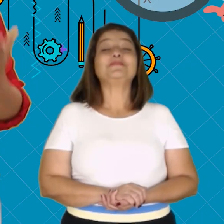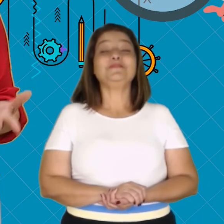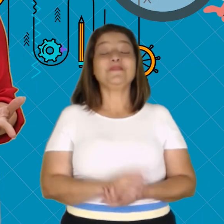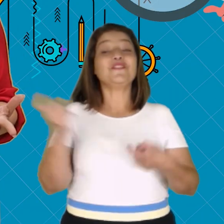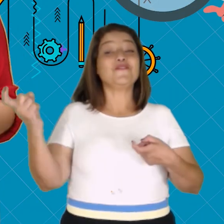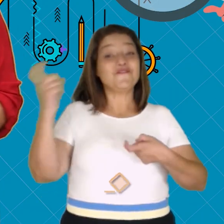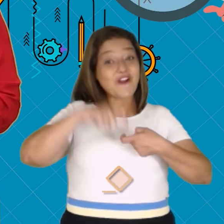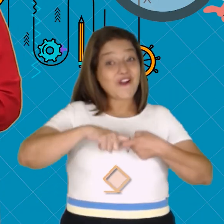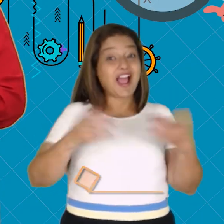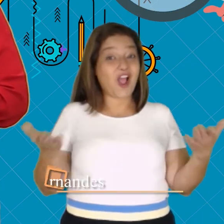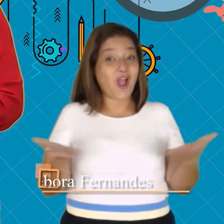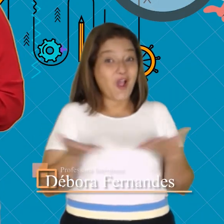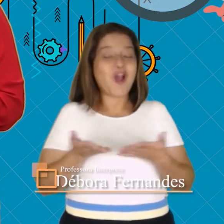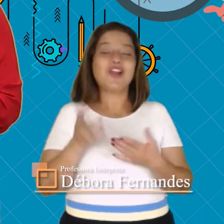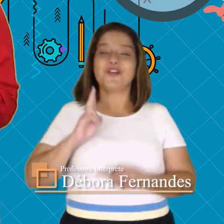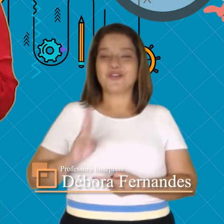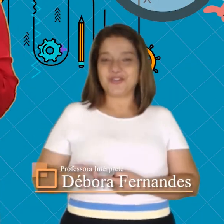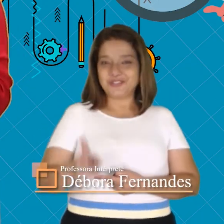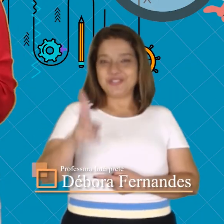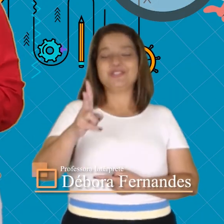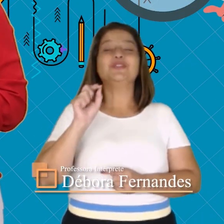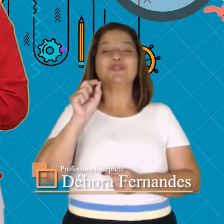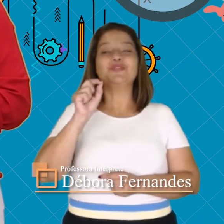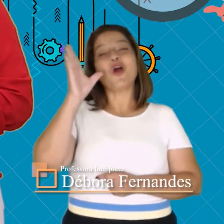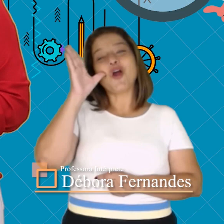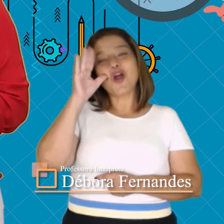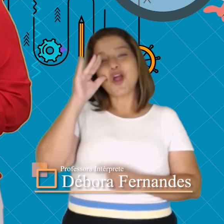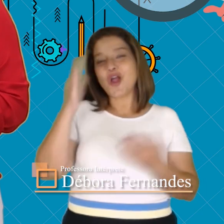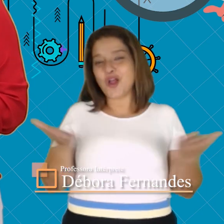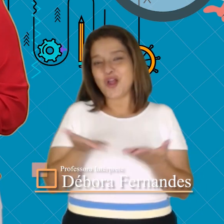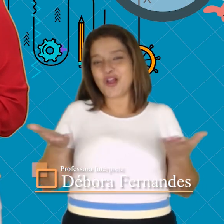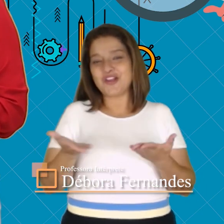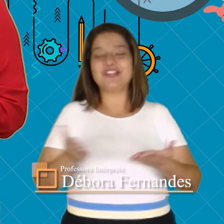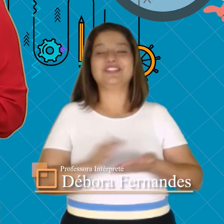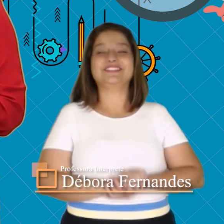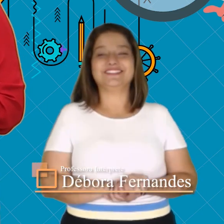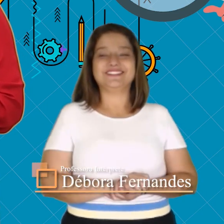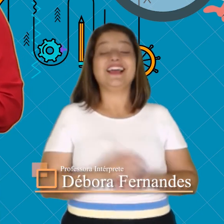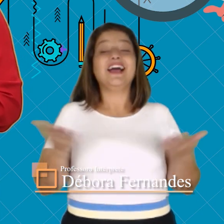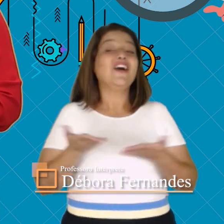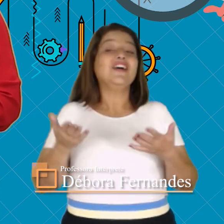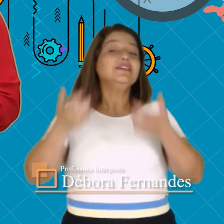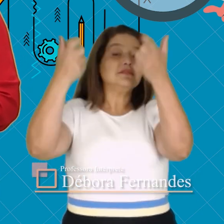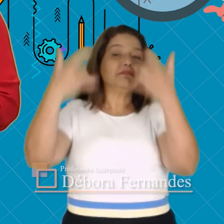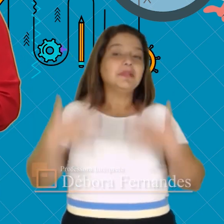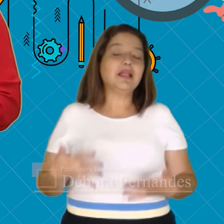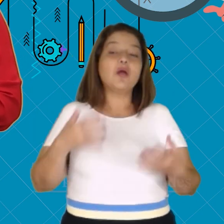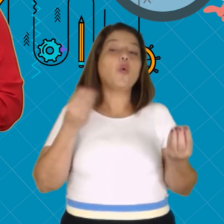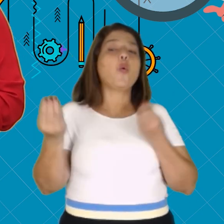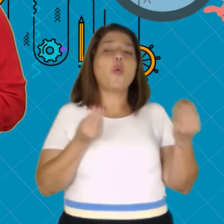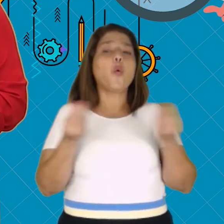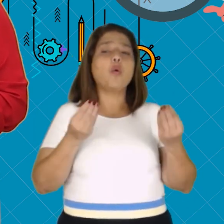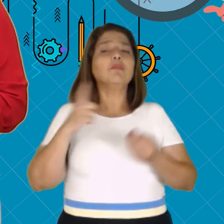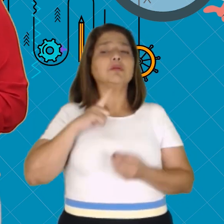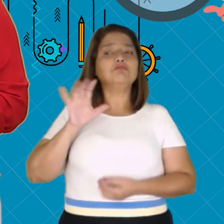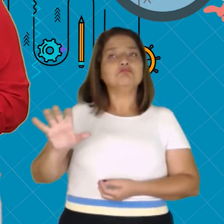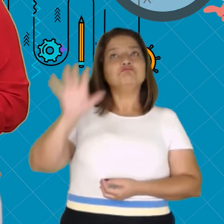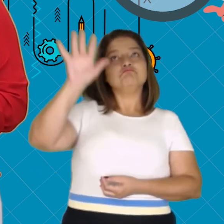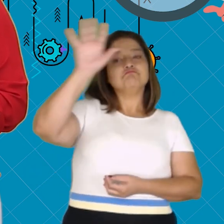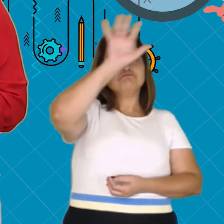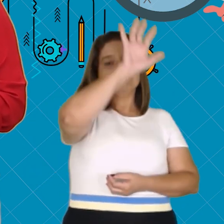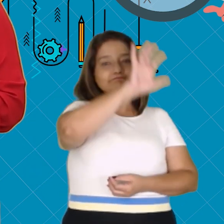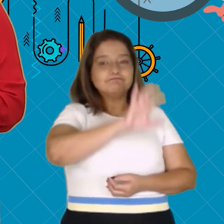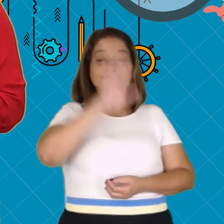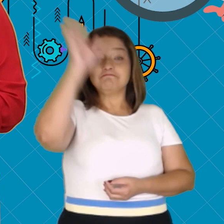Estamos de volta e vamos continuar com curiosidades de hoje. E agora falaremos um pouco sobre o processo de